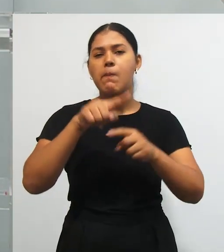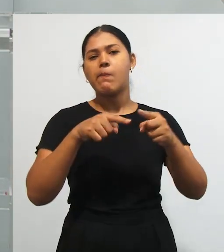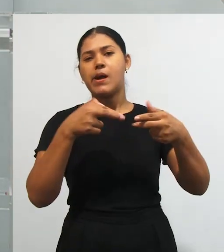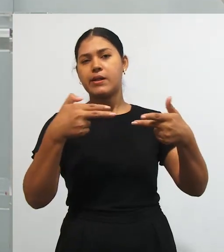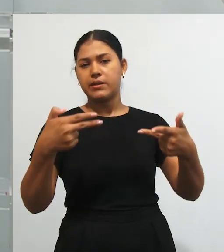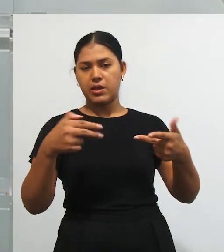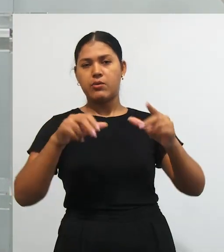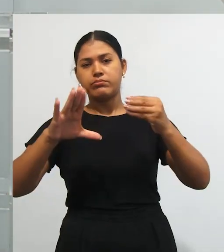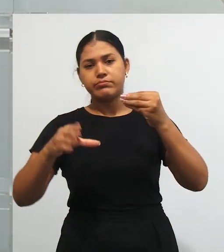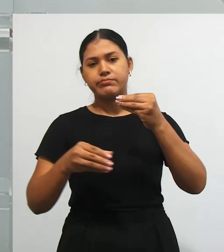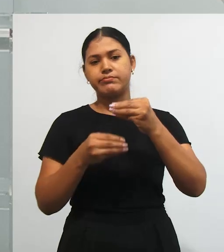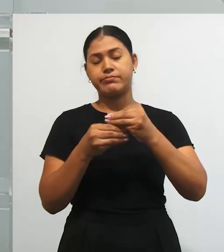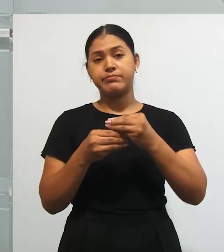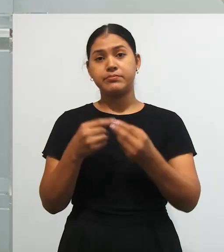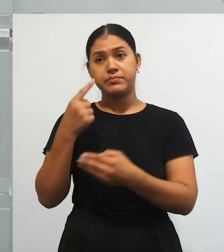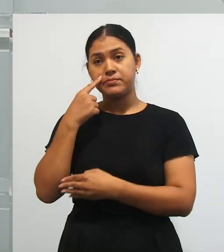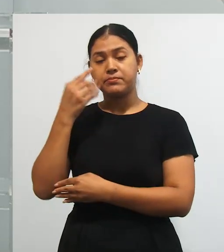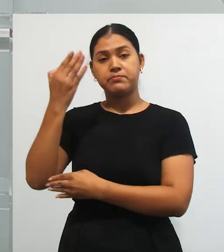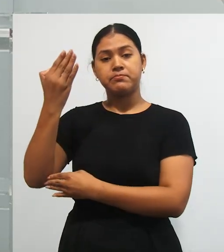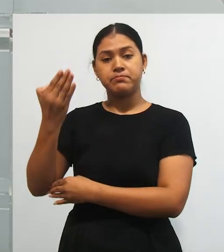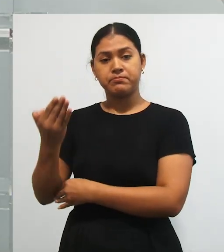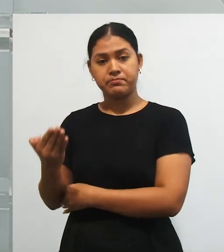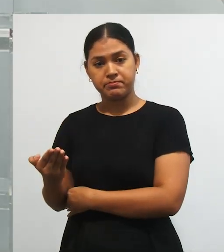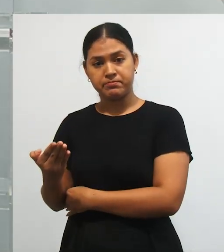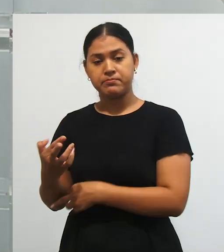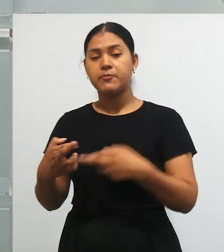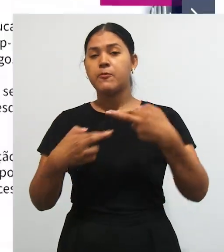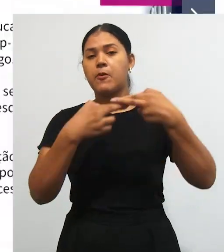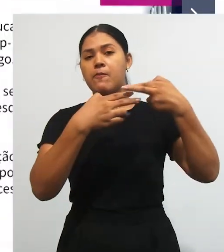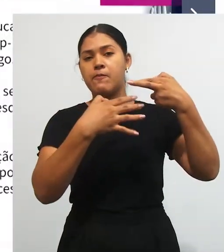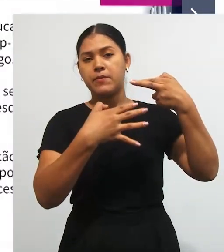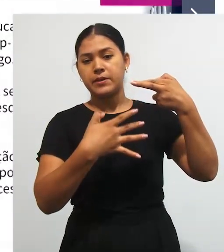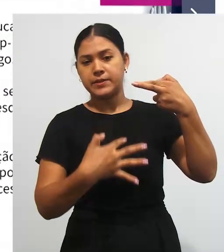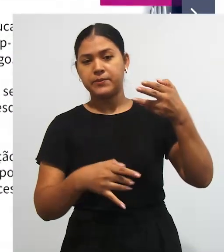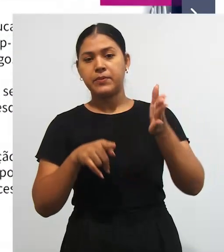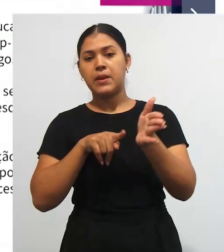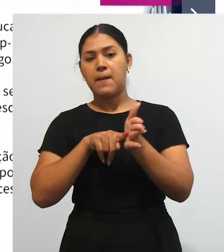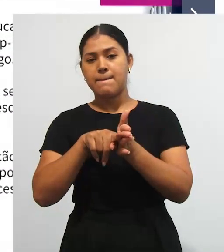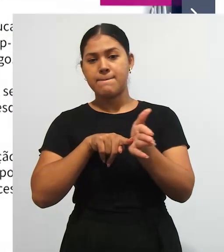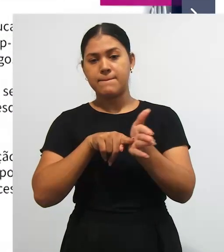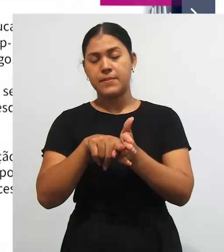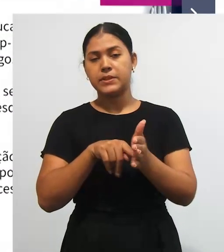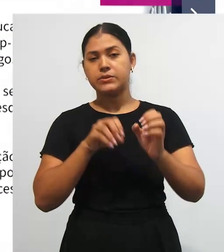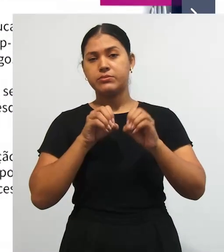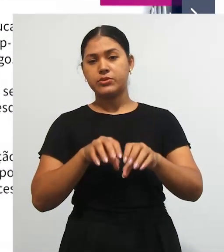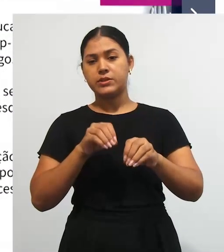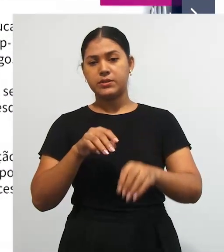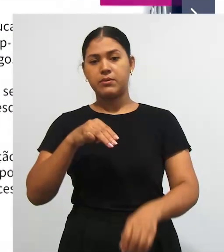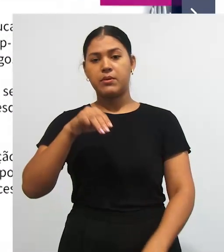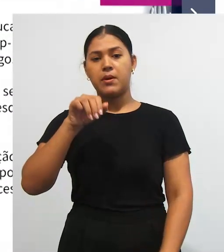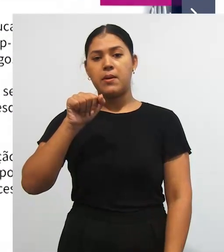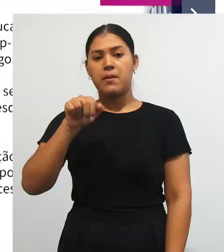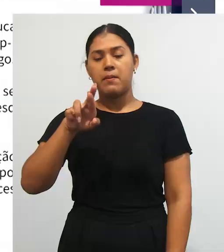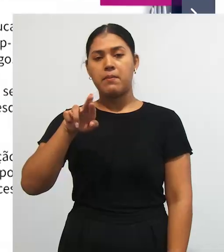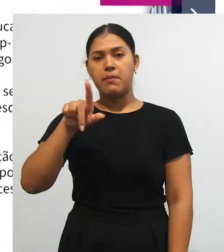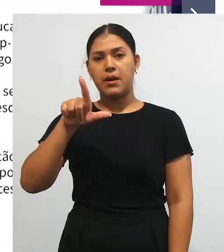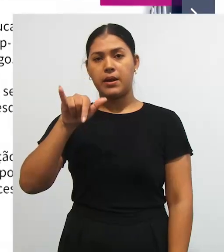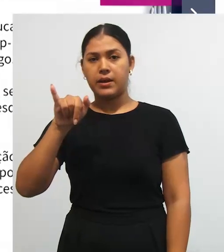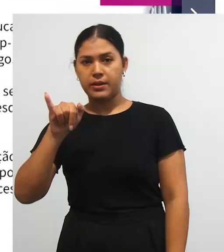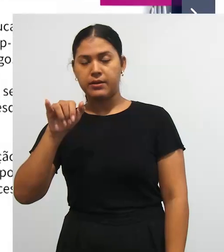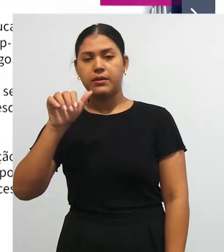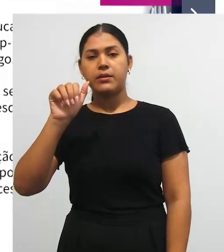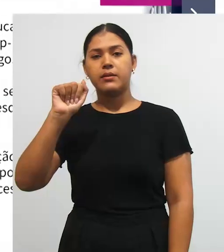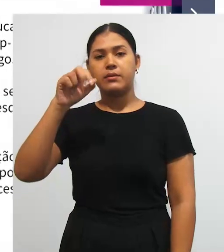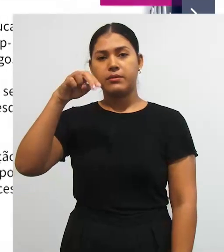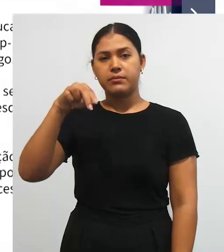E os materiais que nós utilizamos nesse episódio foram Pesquisa em Educação, da Marli André, que está